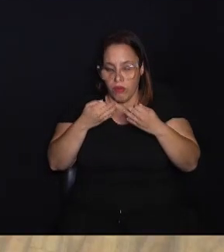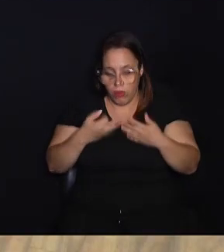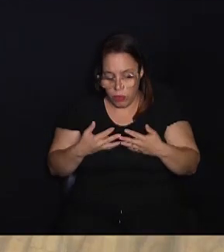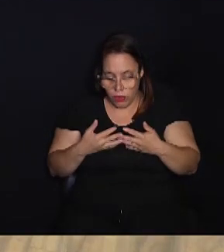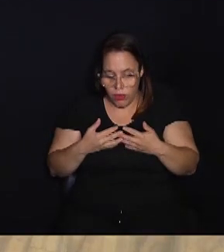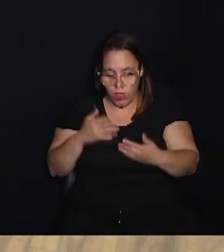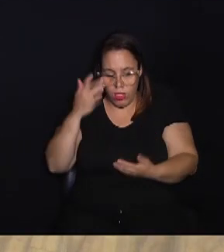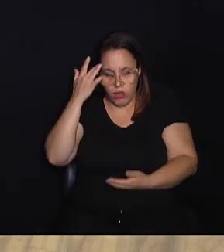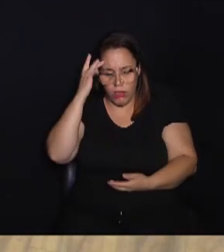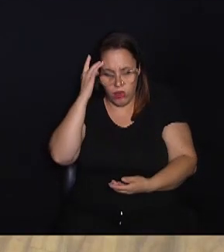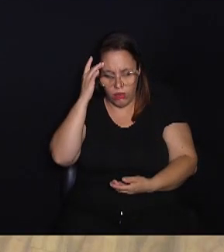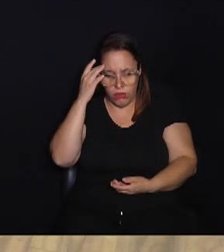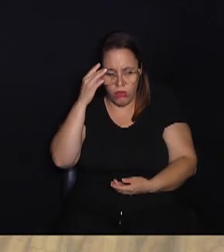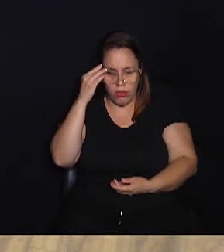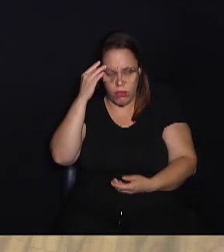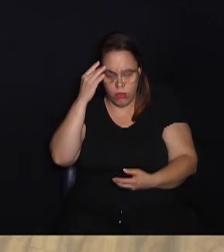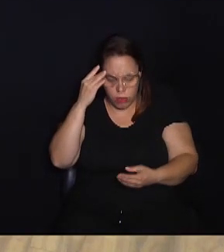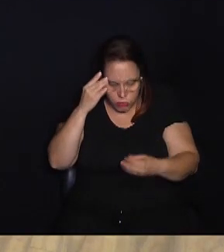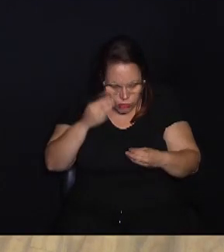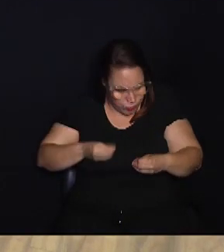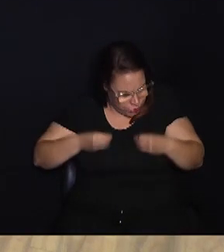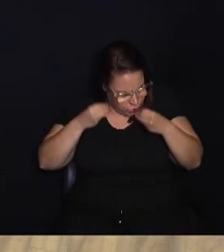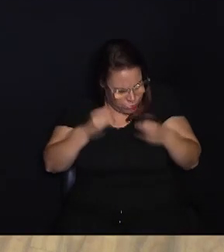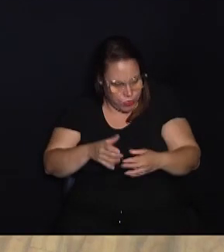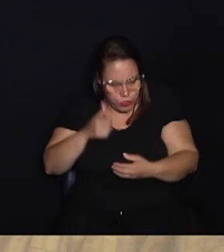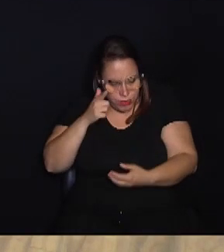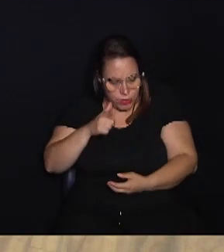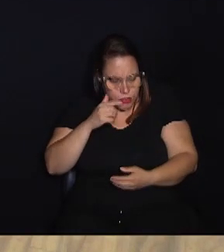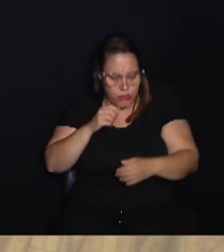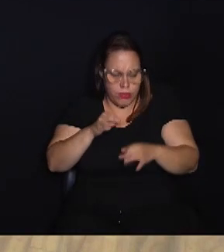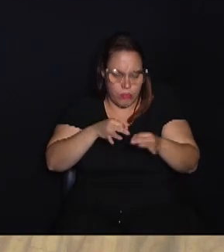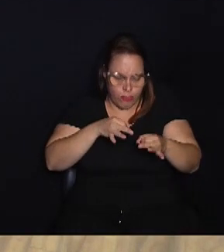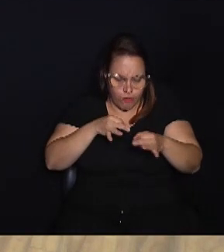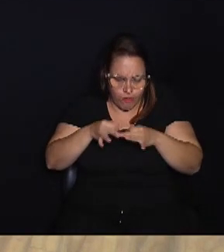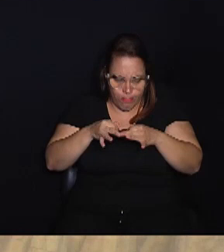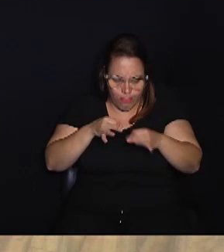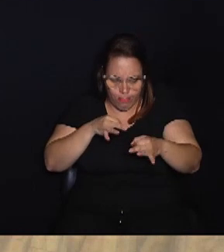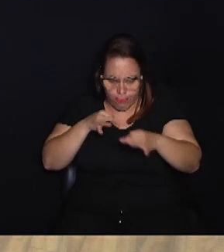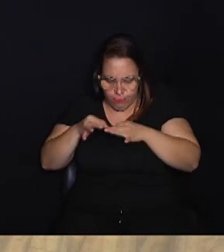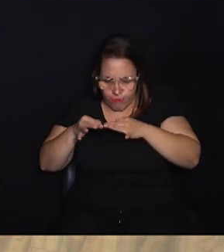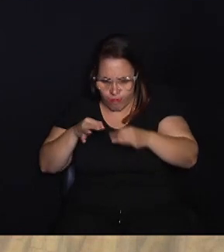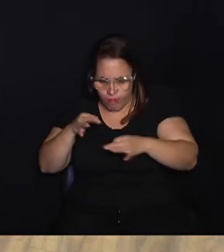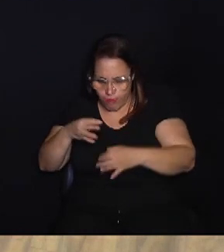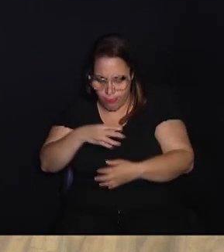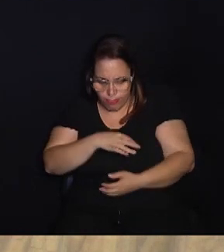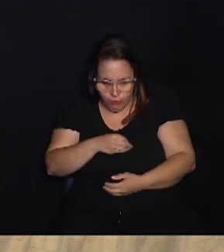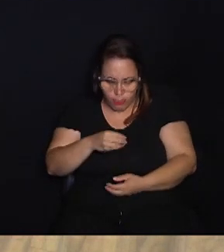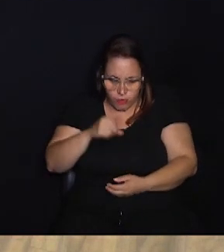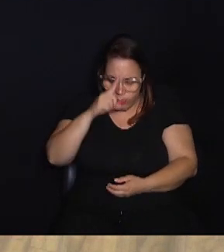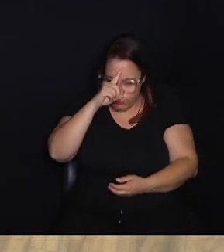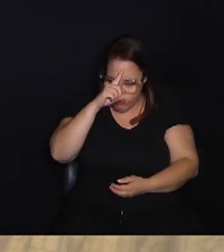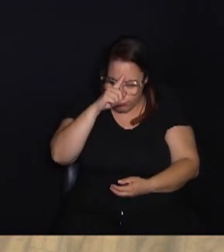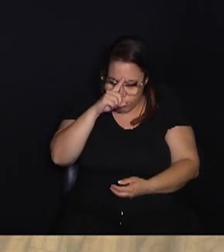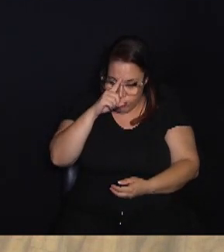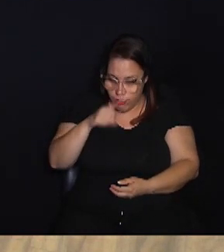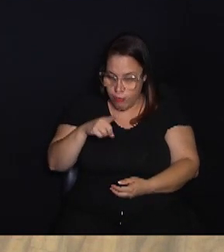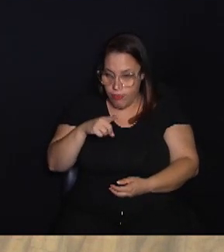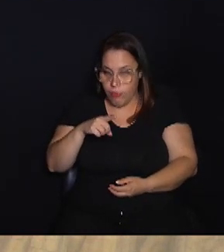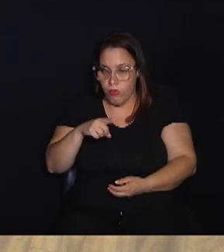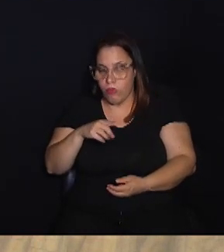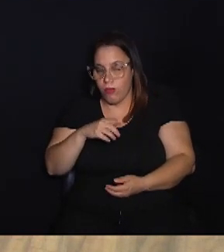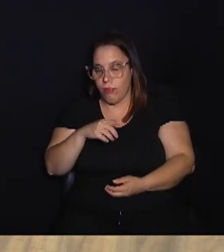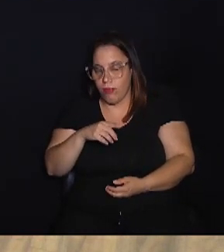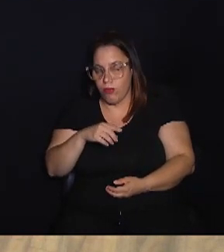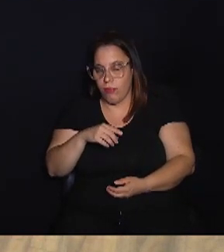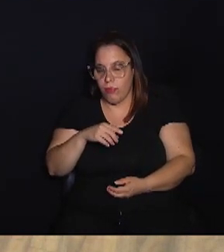Eu acho que isso é uma forma de você começar a preparar o filho para ele tomar a decisão. Não dá para você